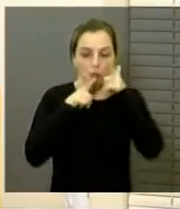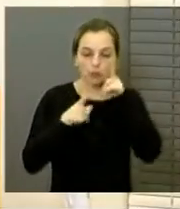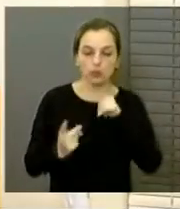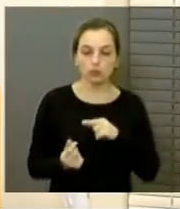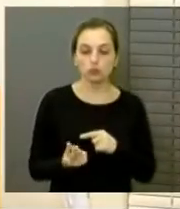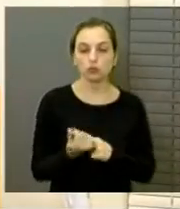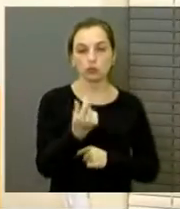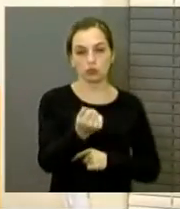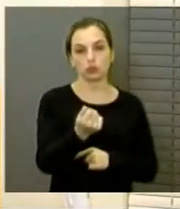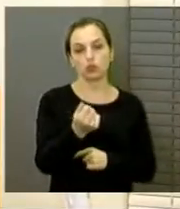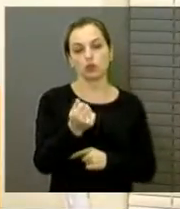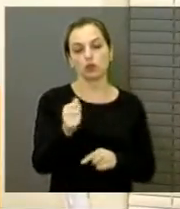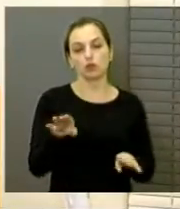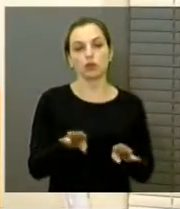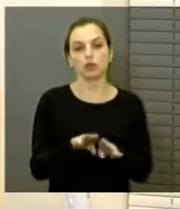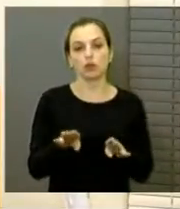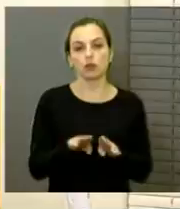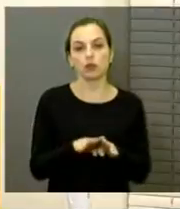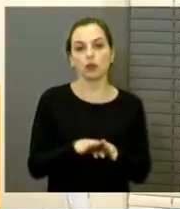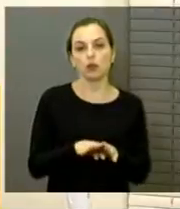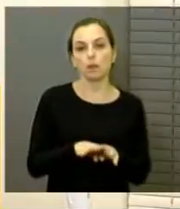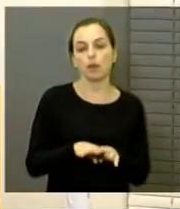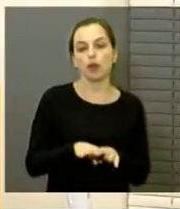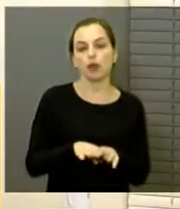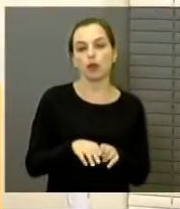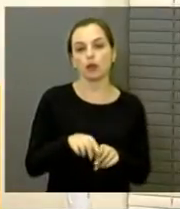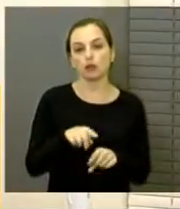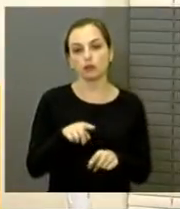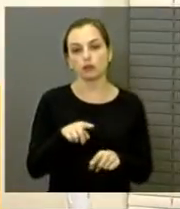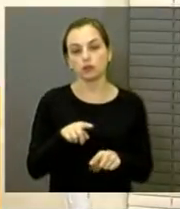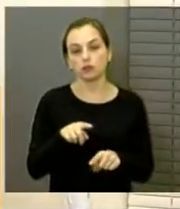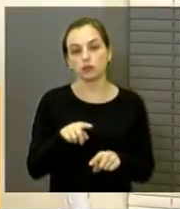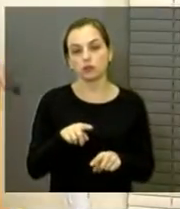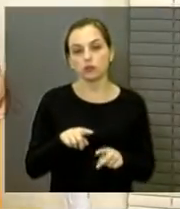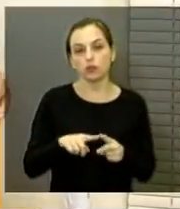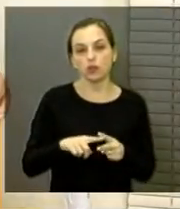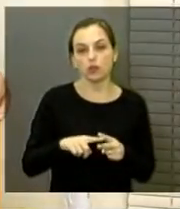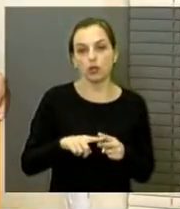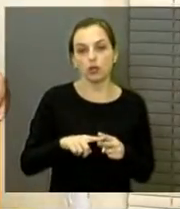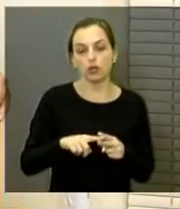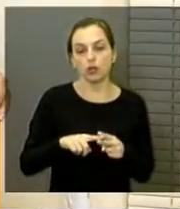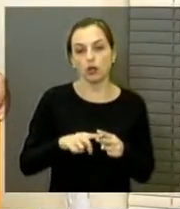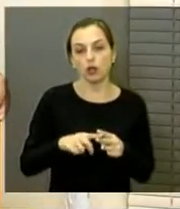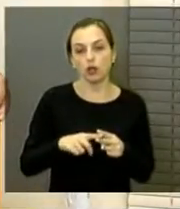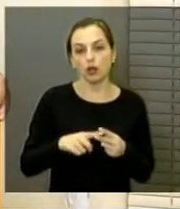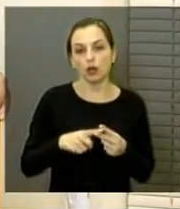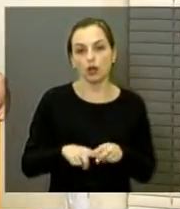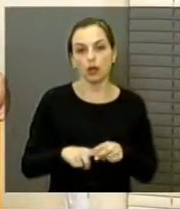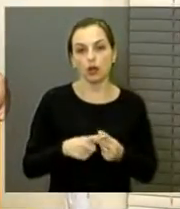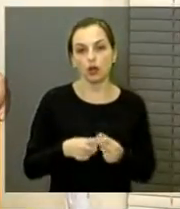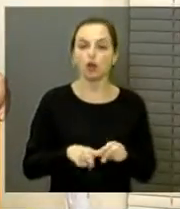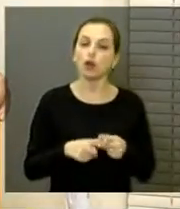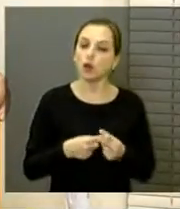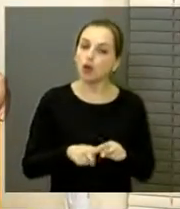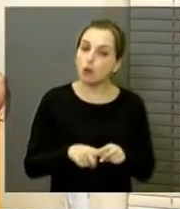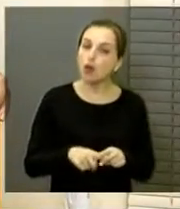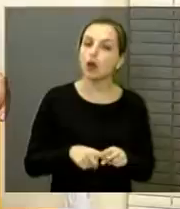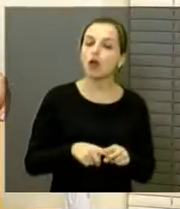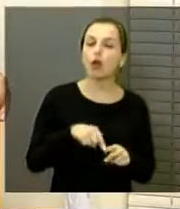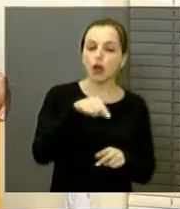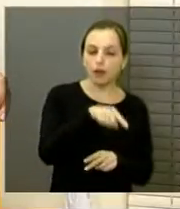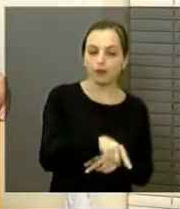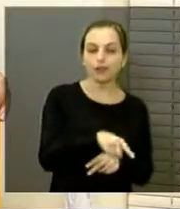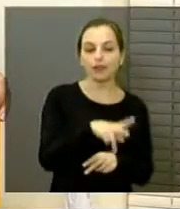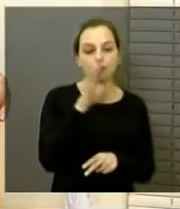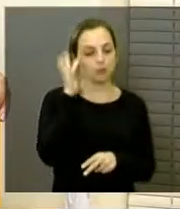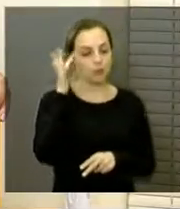investimento, mas a capacidade de manutenção. O DAE não tem capacidade de manutenção, principalmente para quem tem